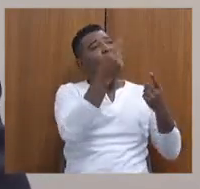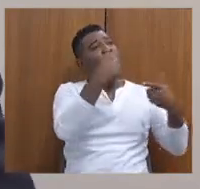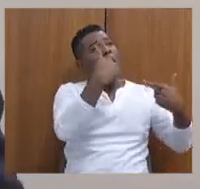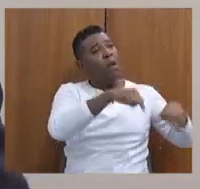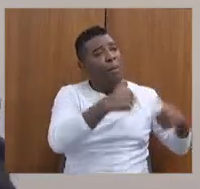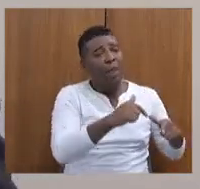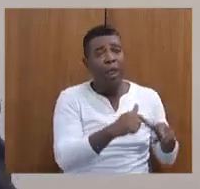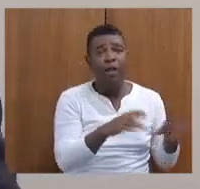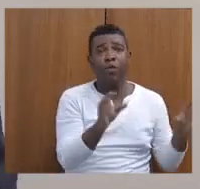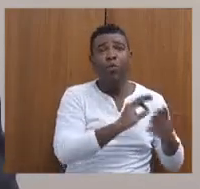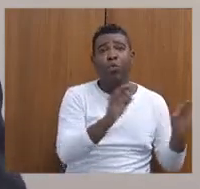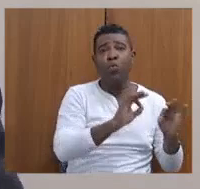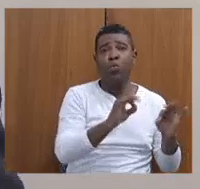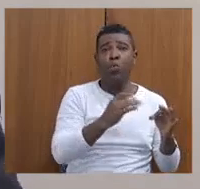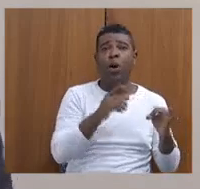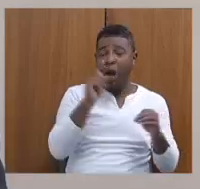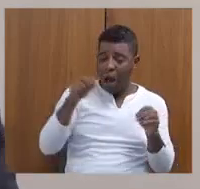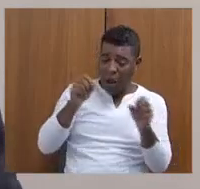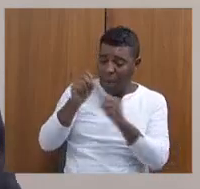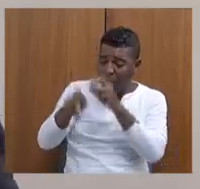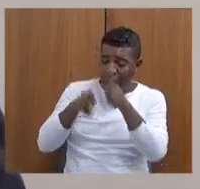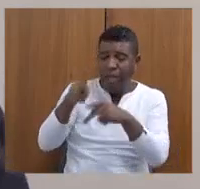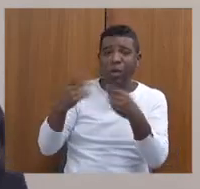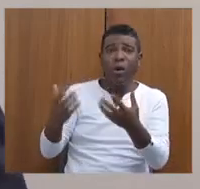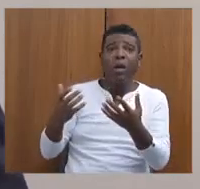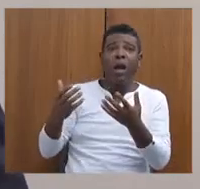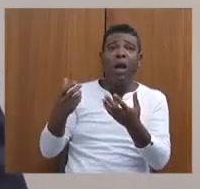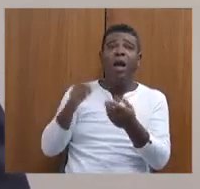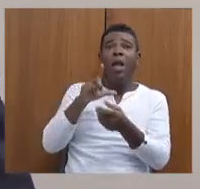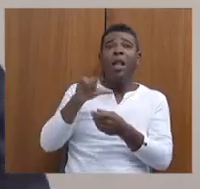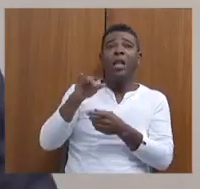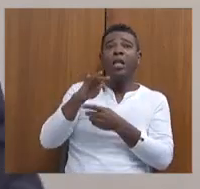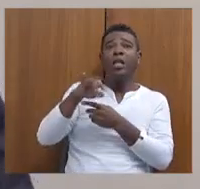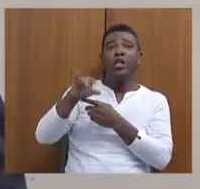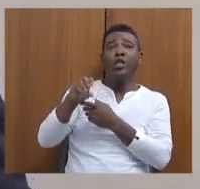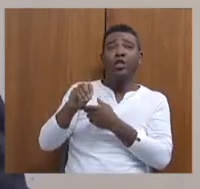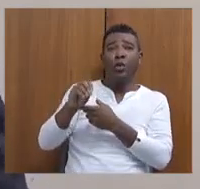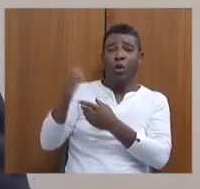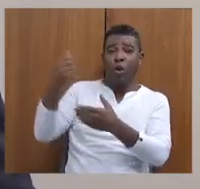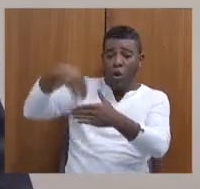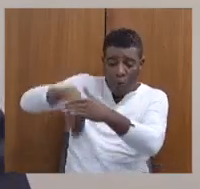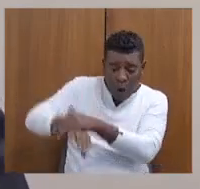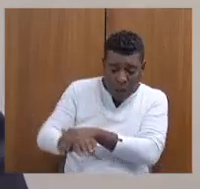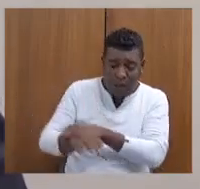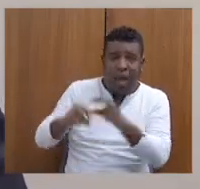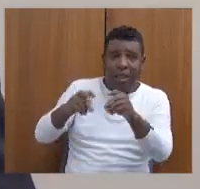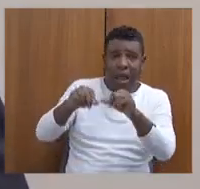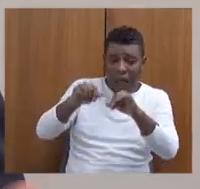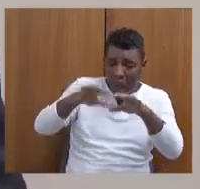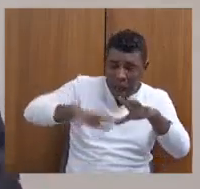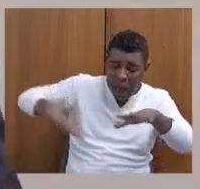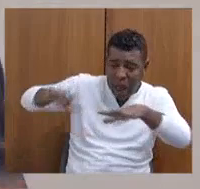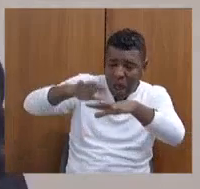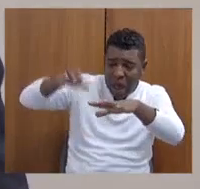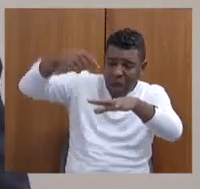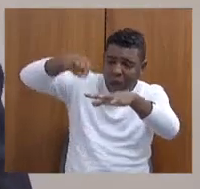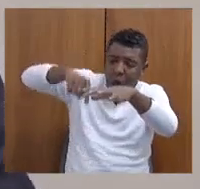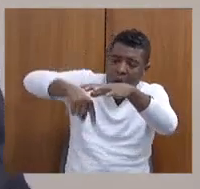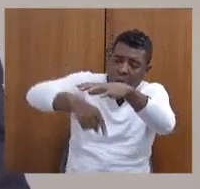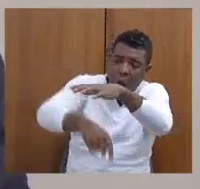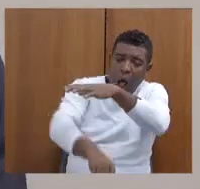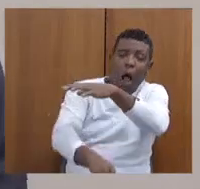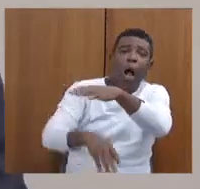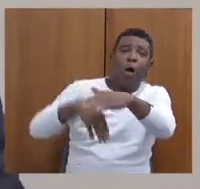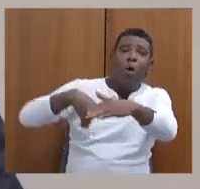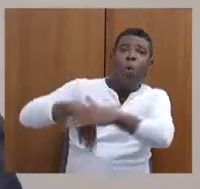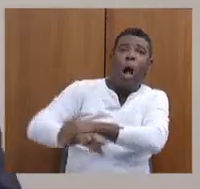e renda e não um monte de lixo só tá errado da terra difícil de te ser extraído e por consequência